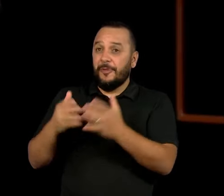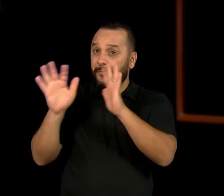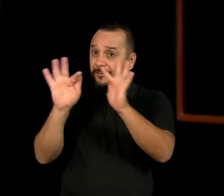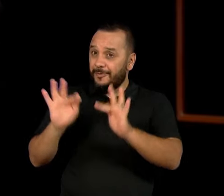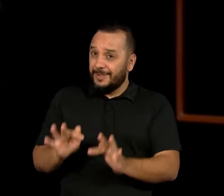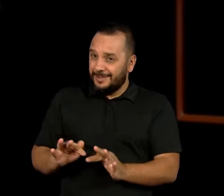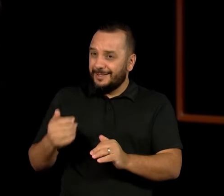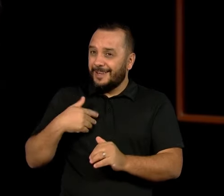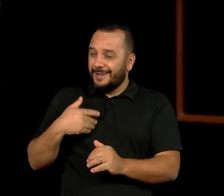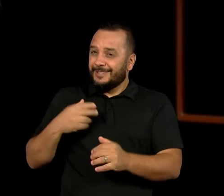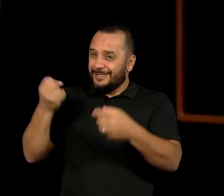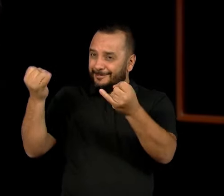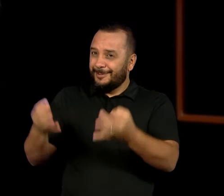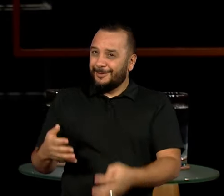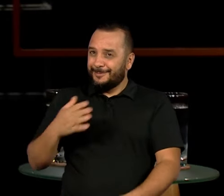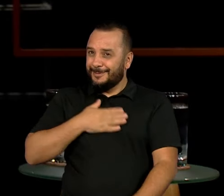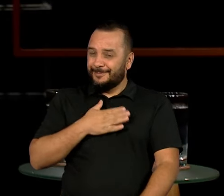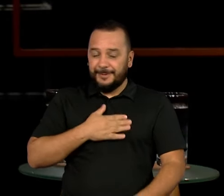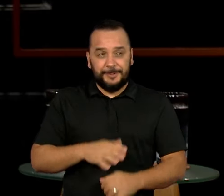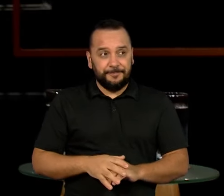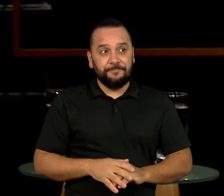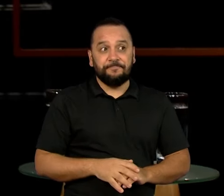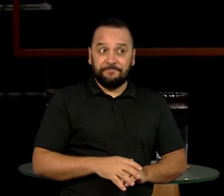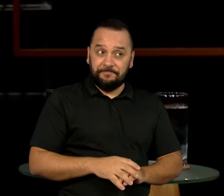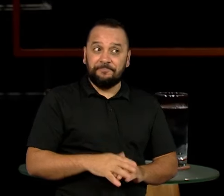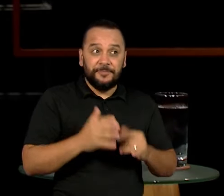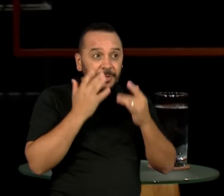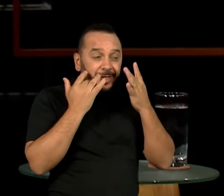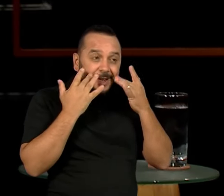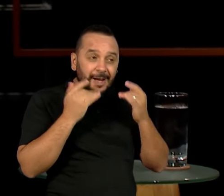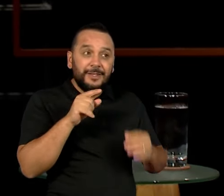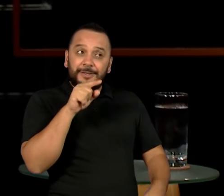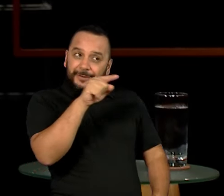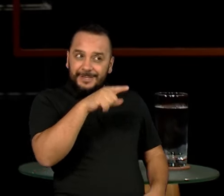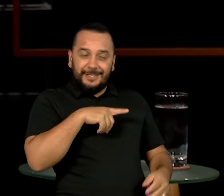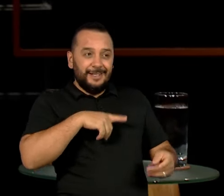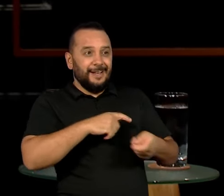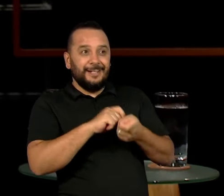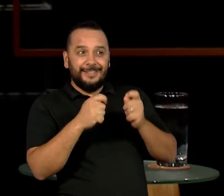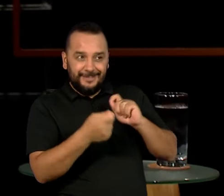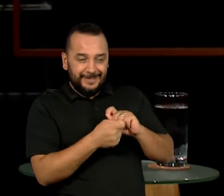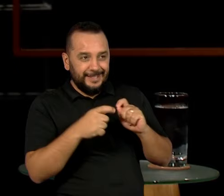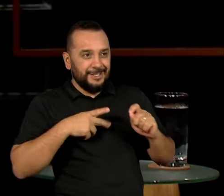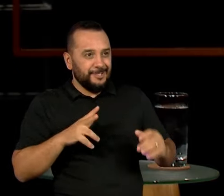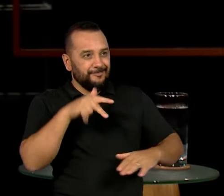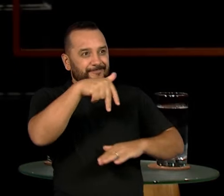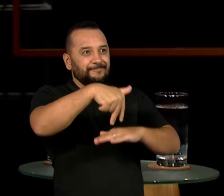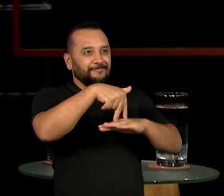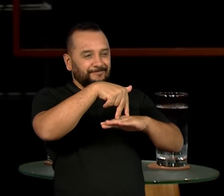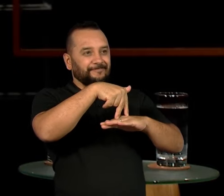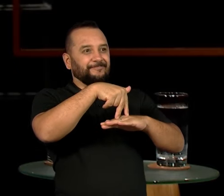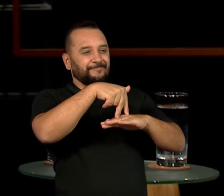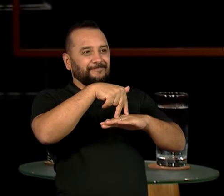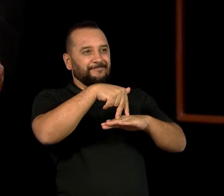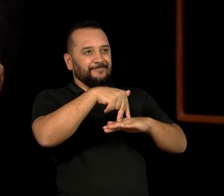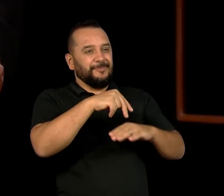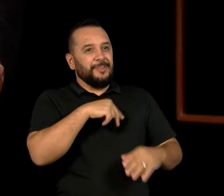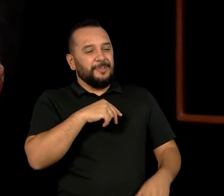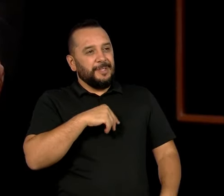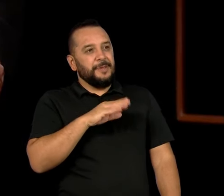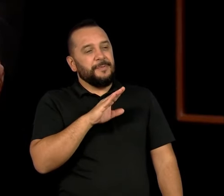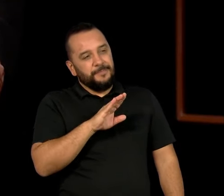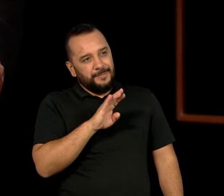mim escutar o depoimento do Rogério Fabiano. Bom, ainda no teatro você fez a adaptação para o palco do Brida, do